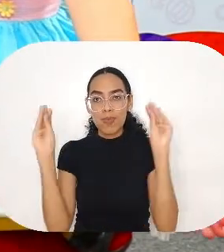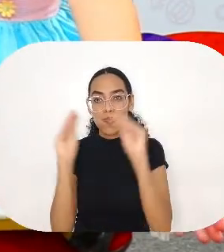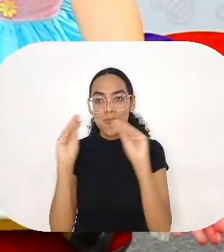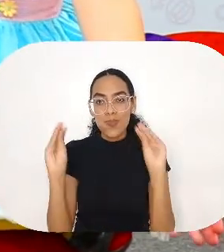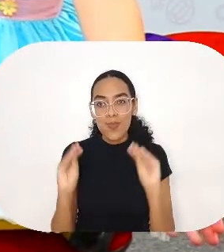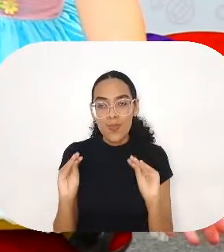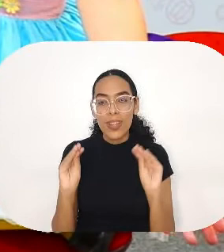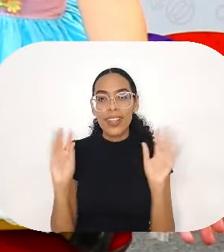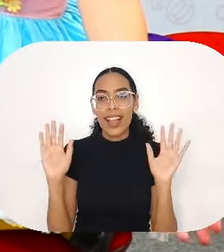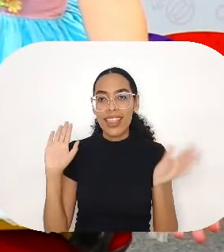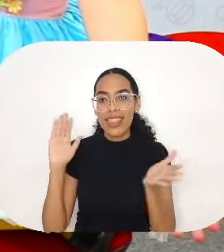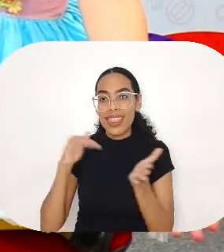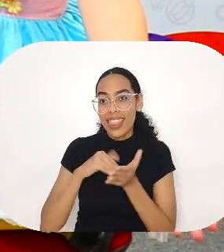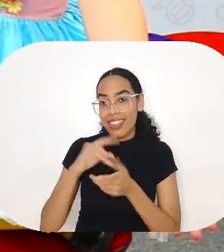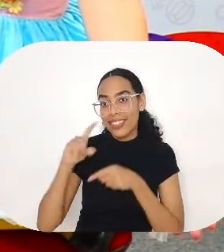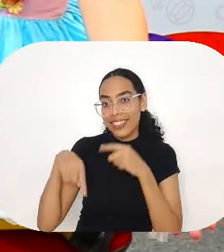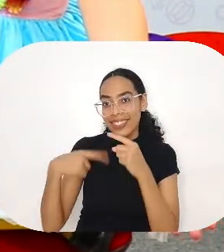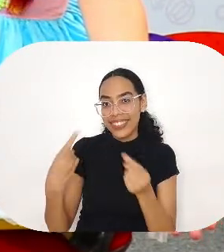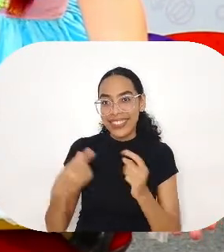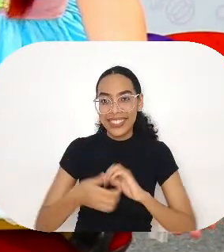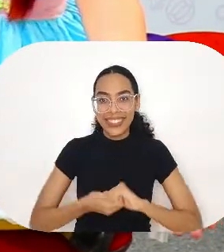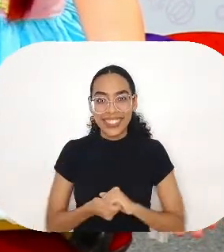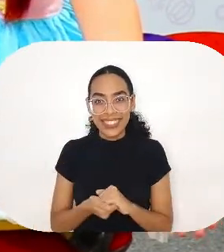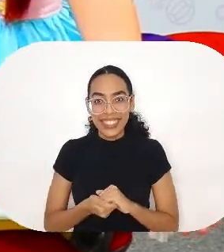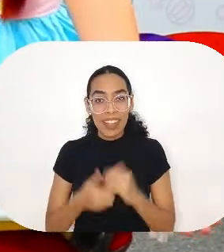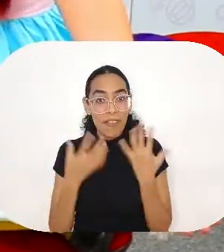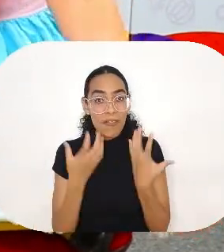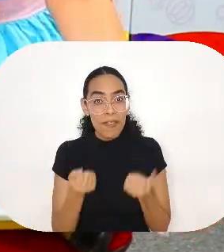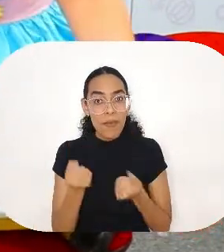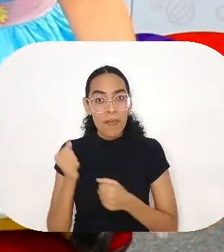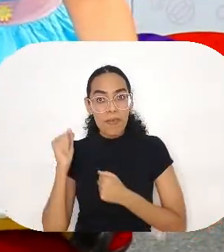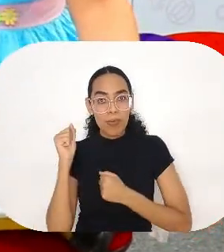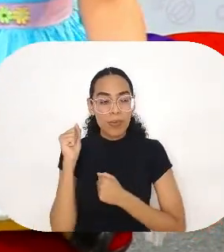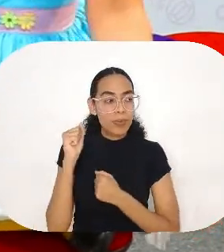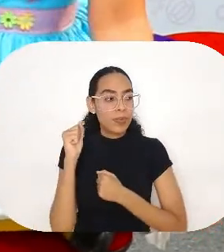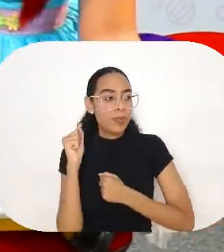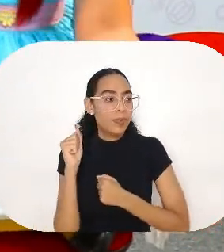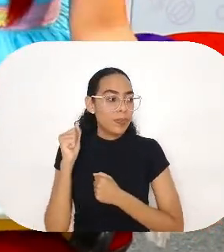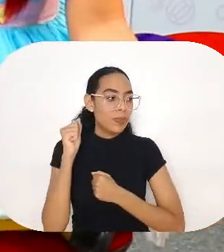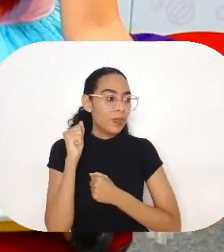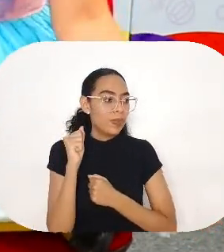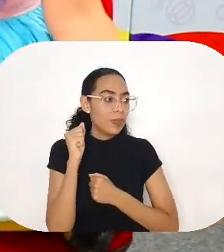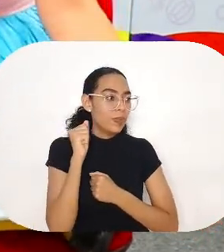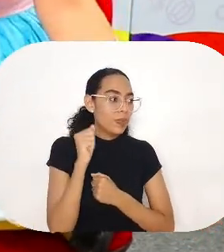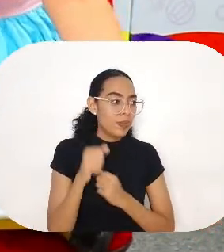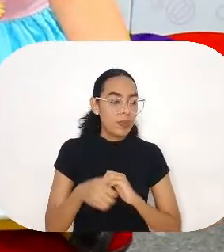e até a próxima. Vamos de forró? Continua!